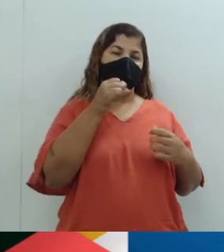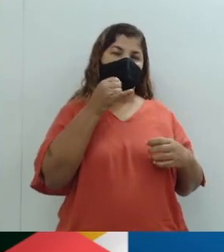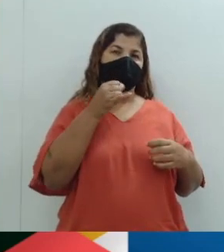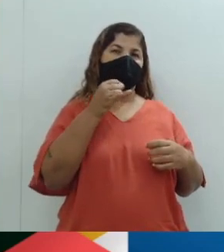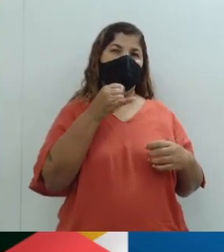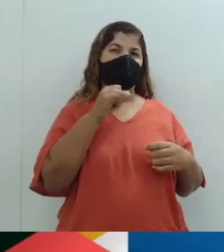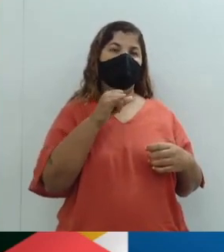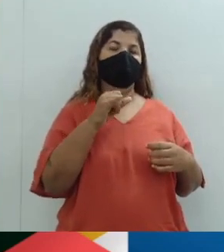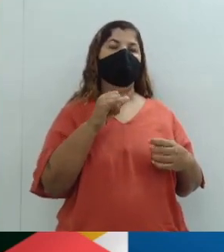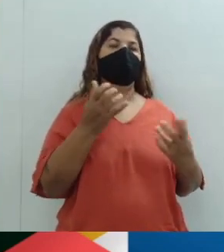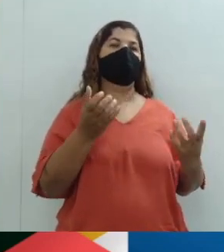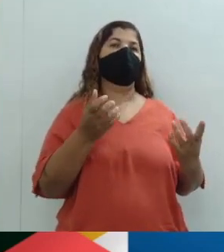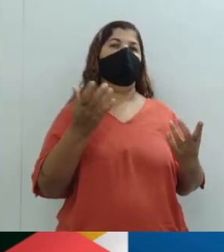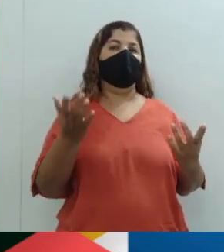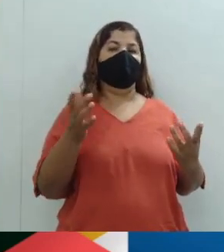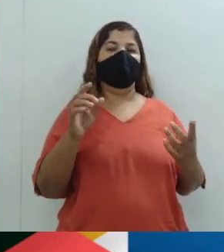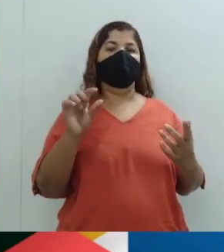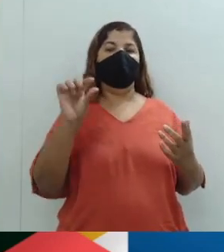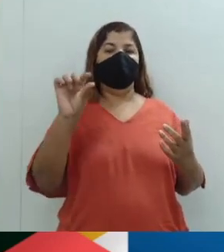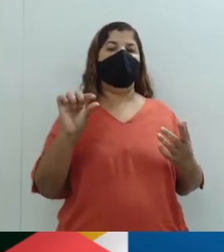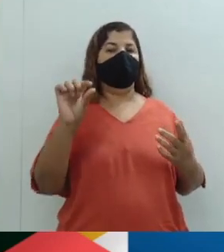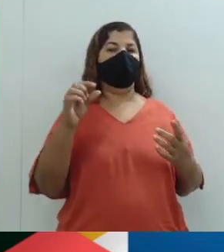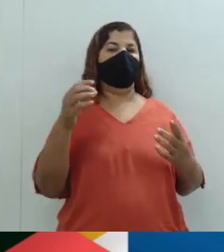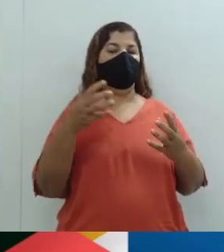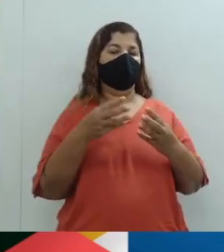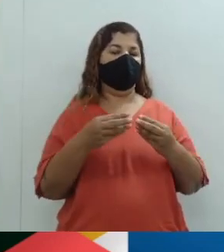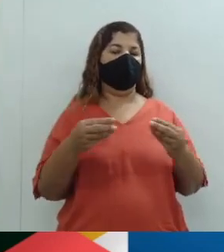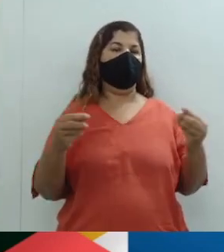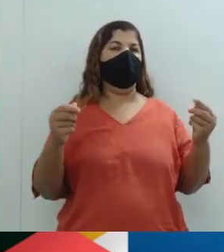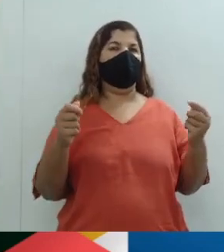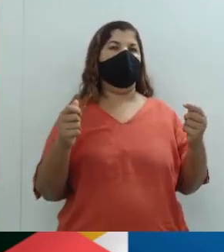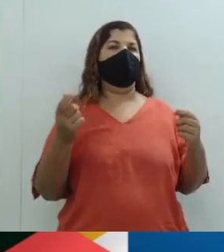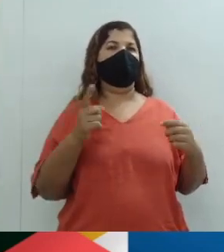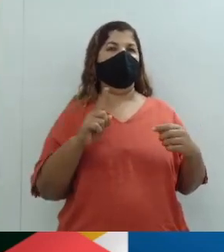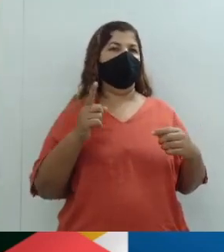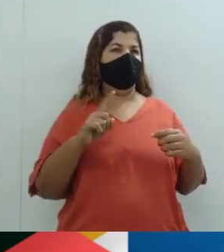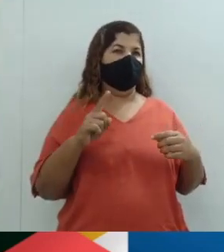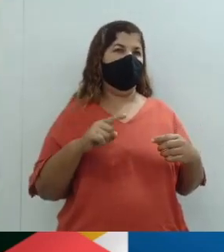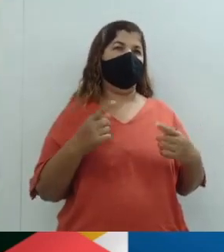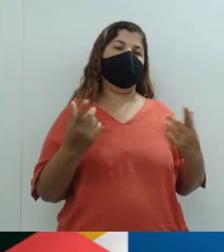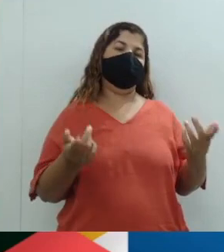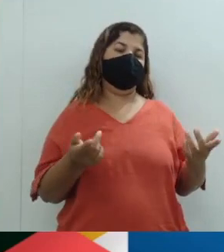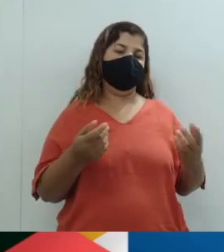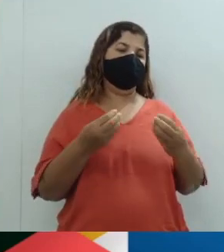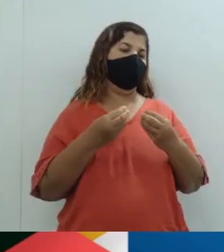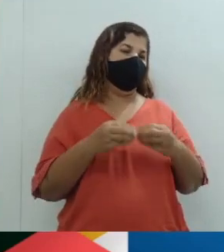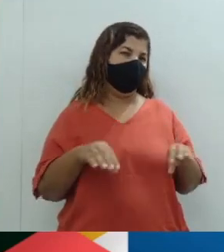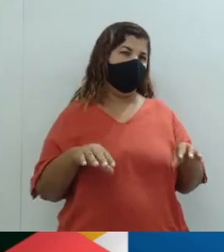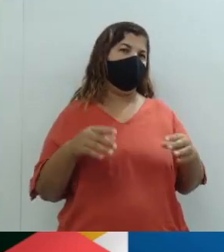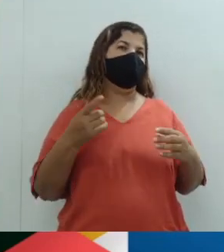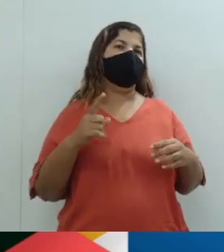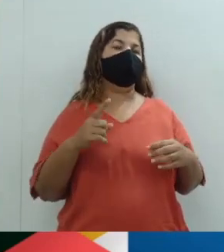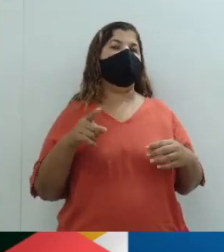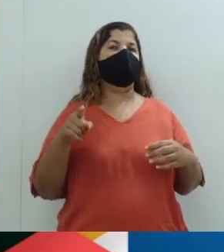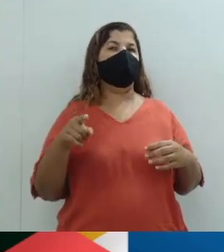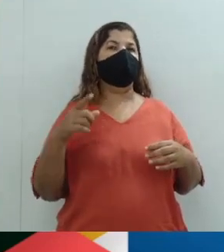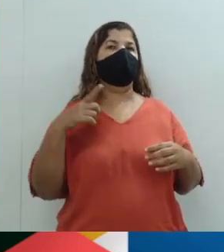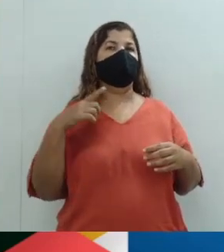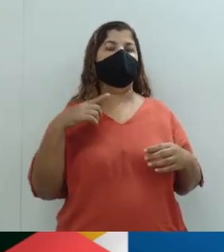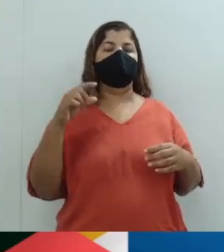contrapartida, um disjuntor normalmente ele não queima, ele não foi feito para queimar, para se sacrificar pelo seu circuito. Ele foi feito